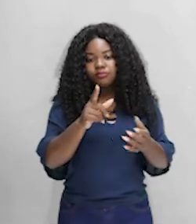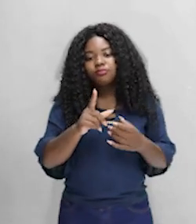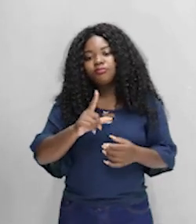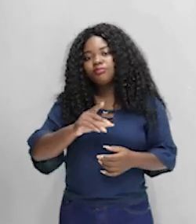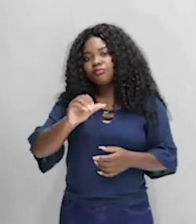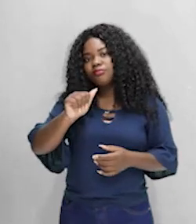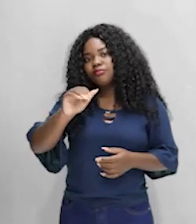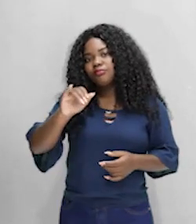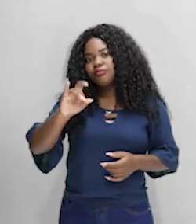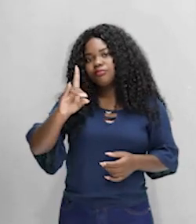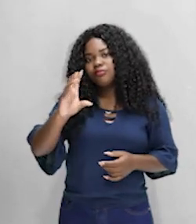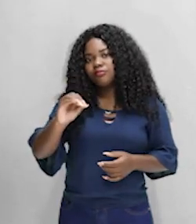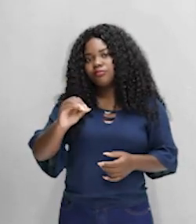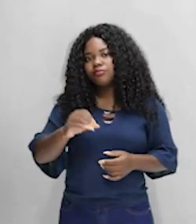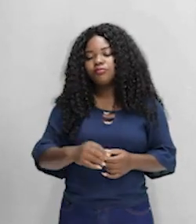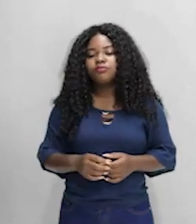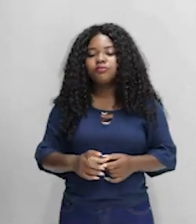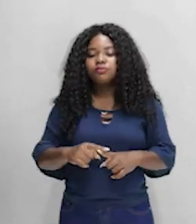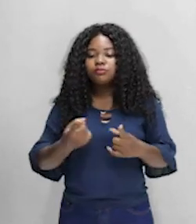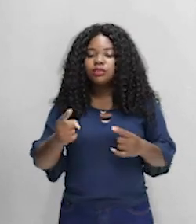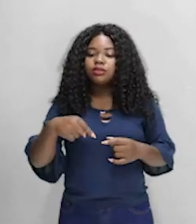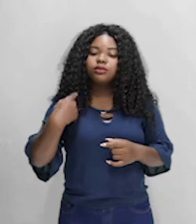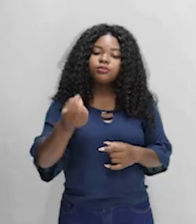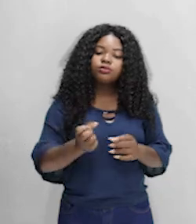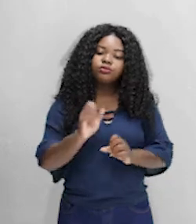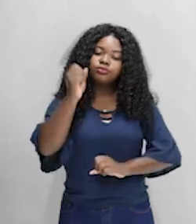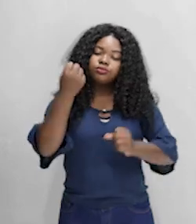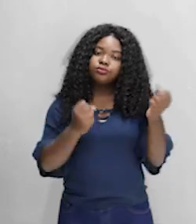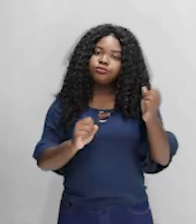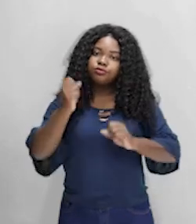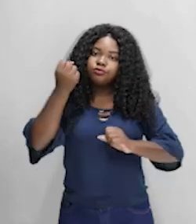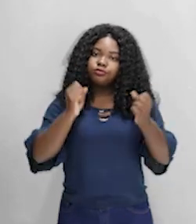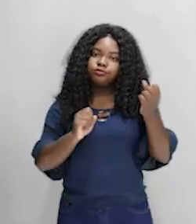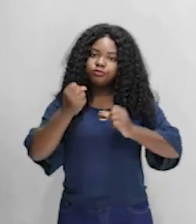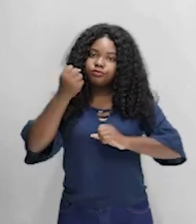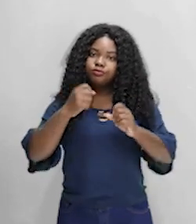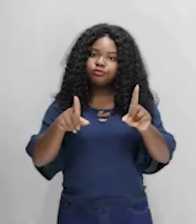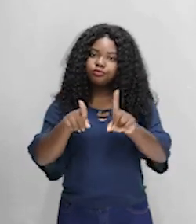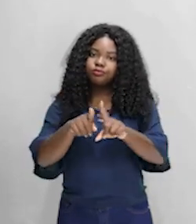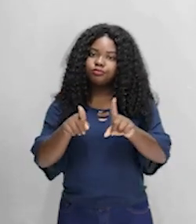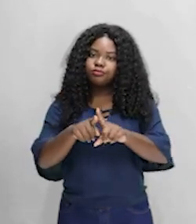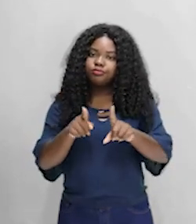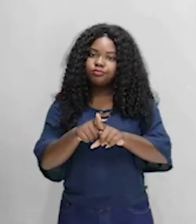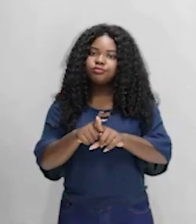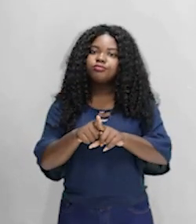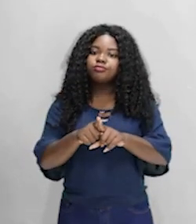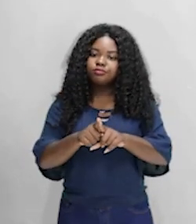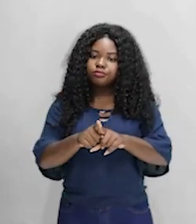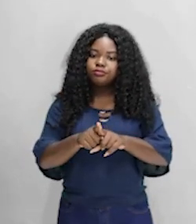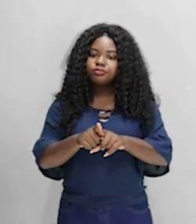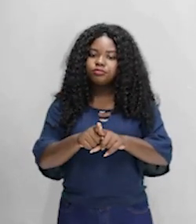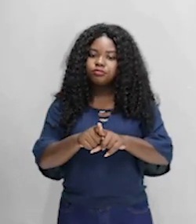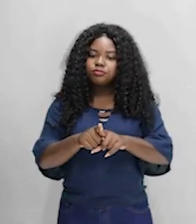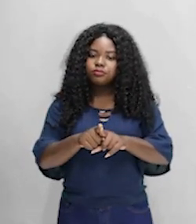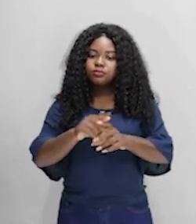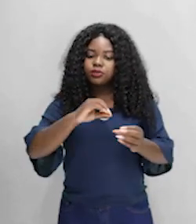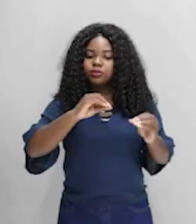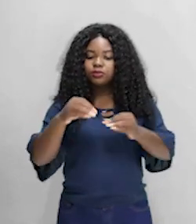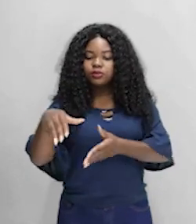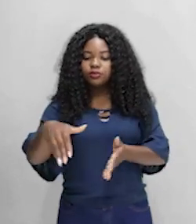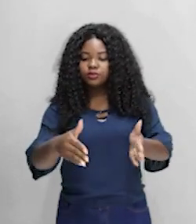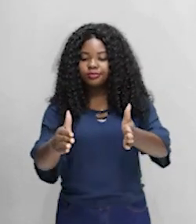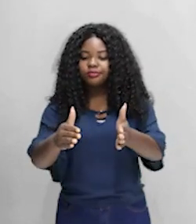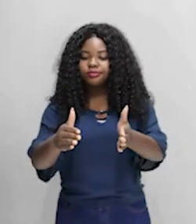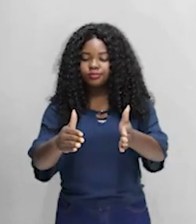e celulose. E essa indústria lançava no rio, né, o seu efluente, ele continha o